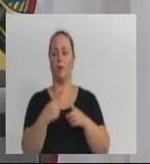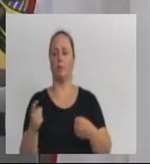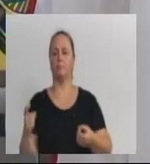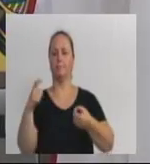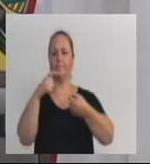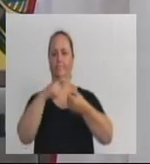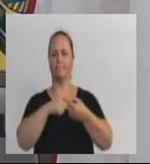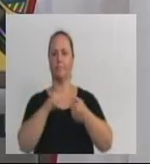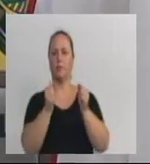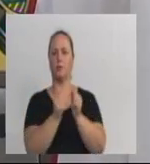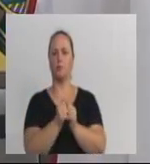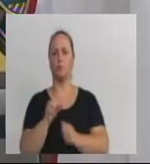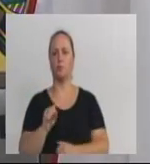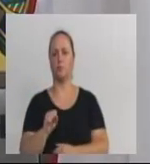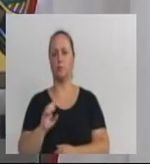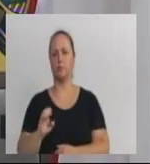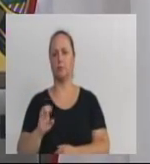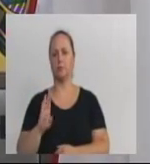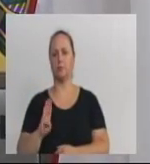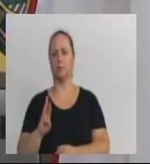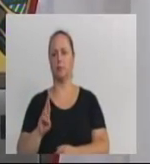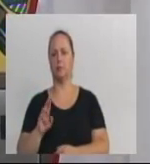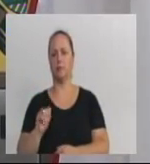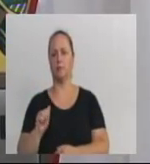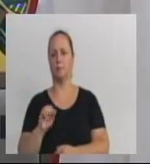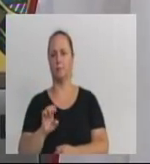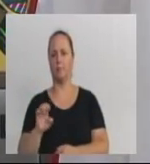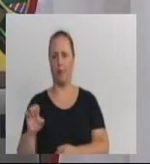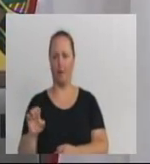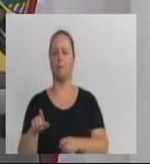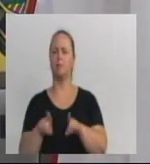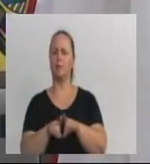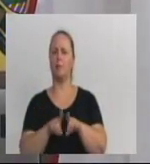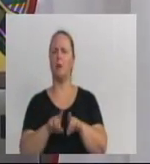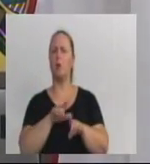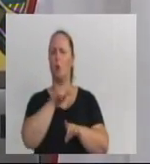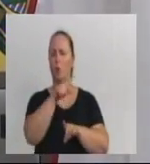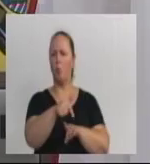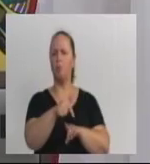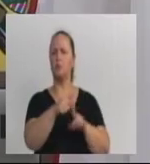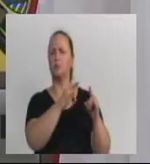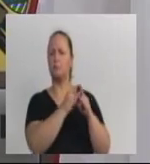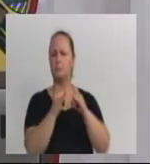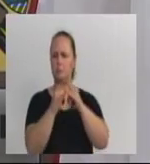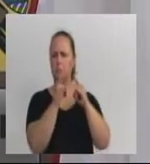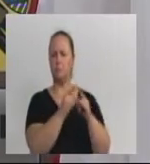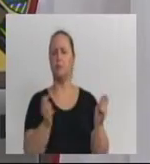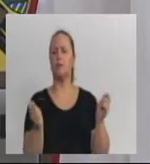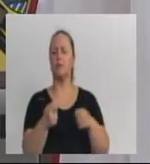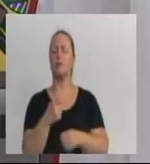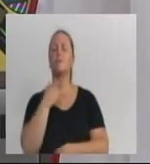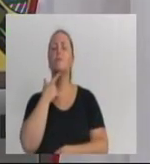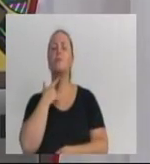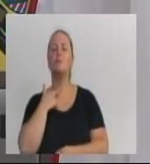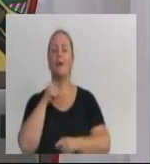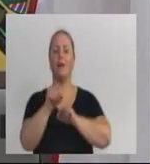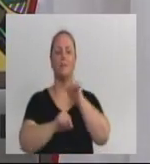outras instituições, há uma vontade nesse planejamento estratégico de